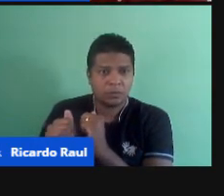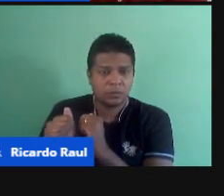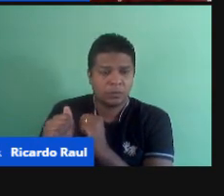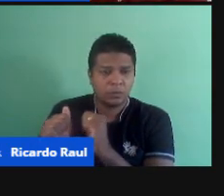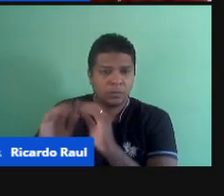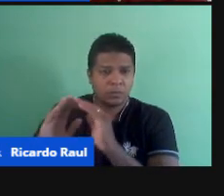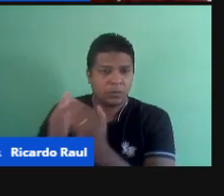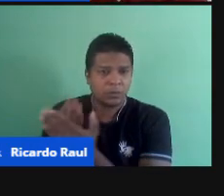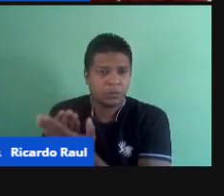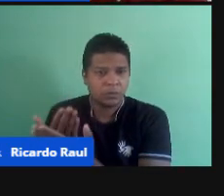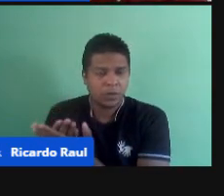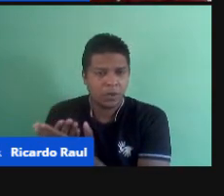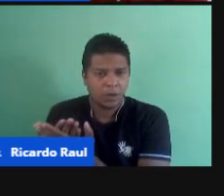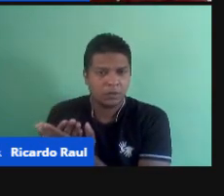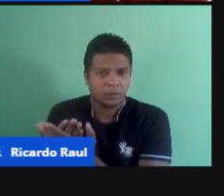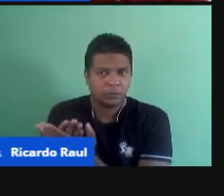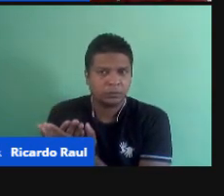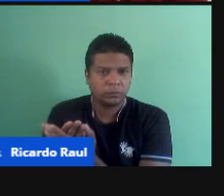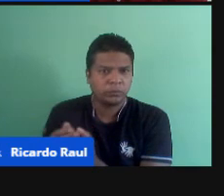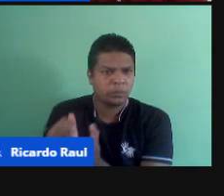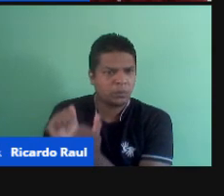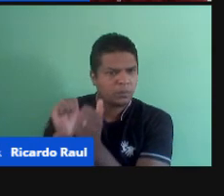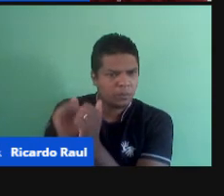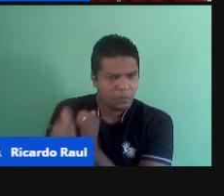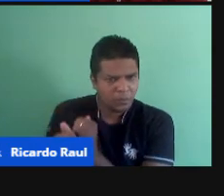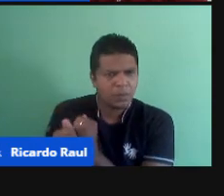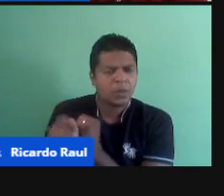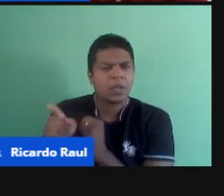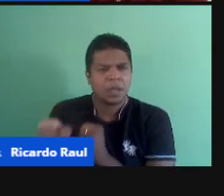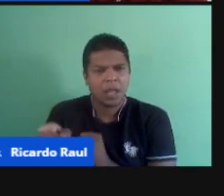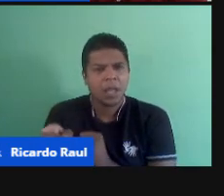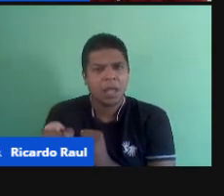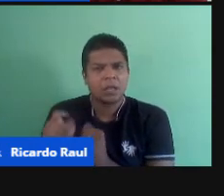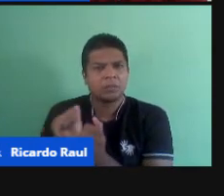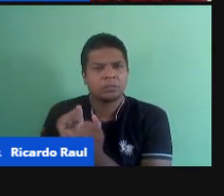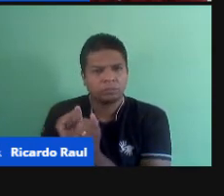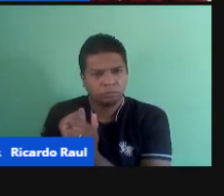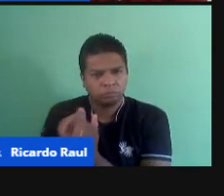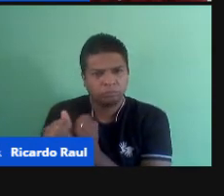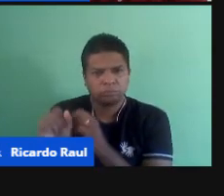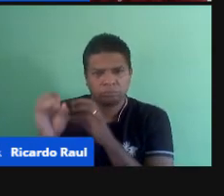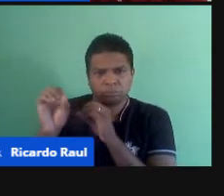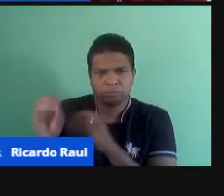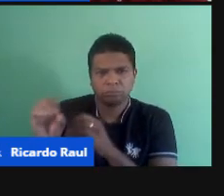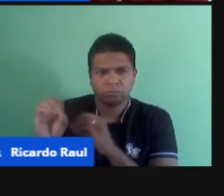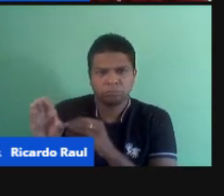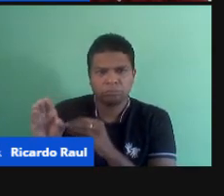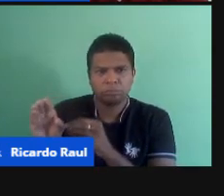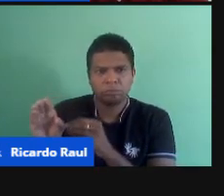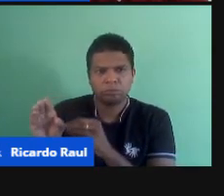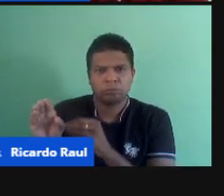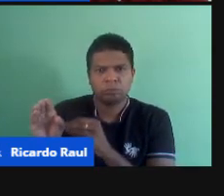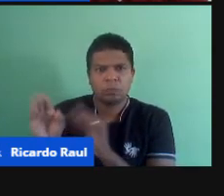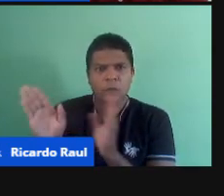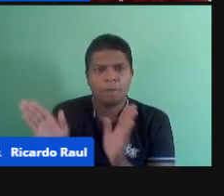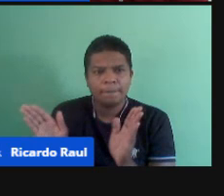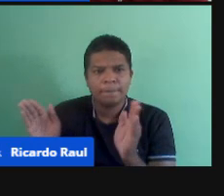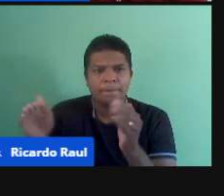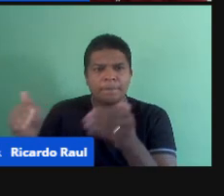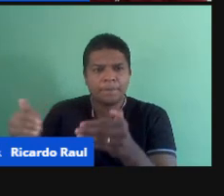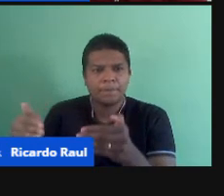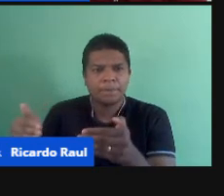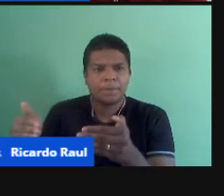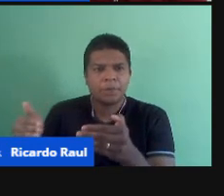o esporte escolar, ele é educacional, ele está sendo direcionado para a